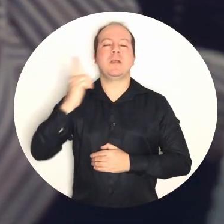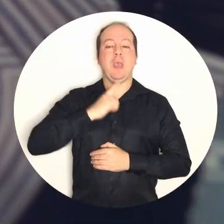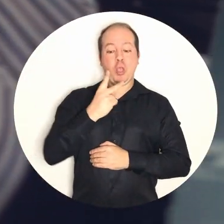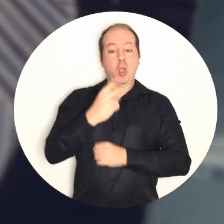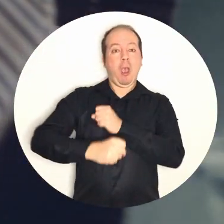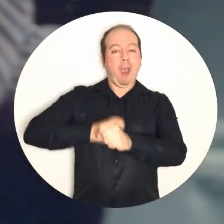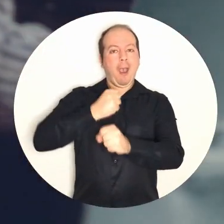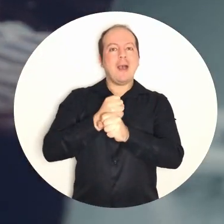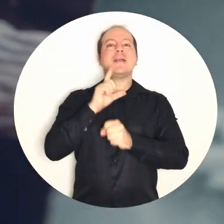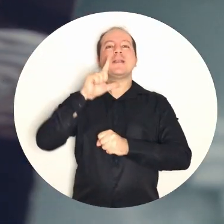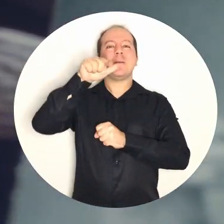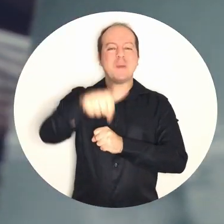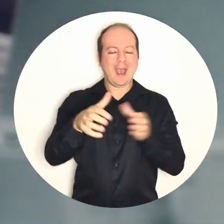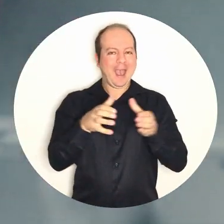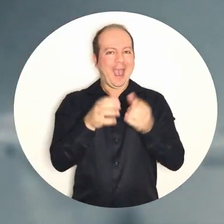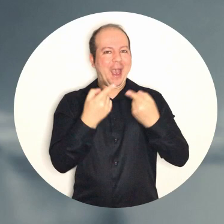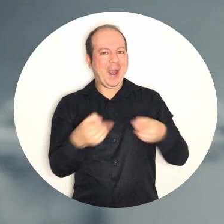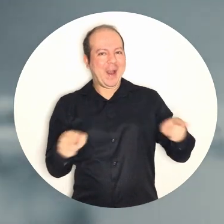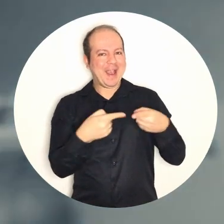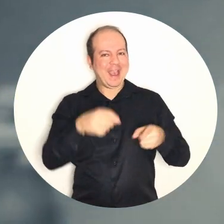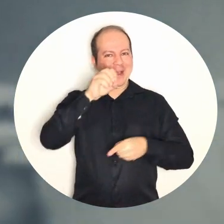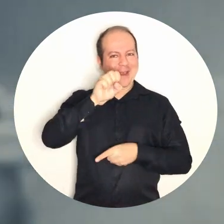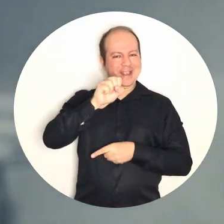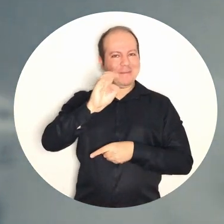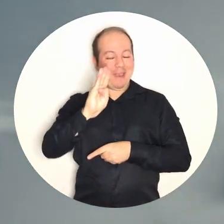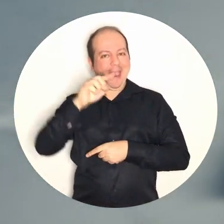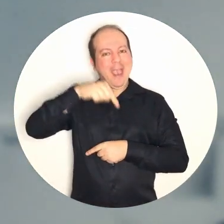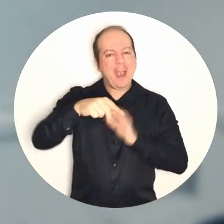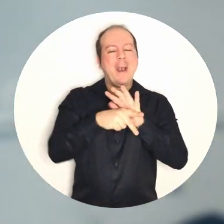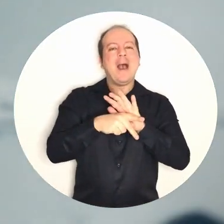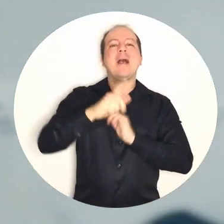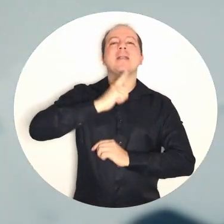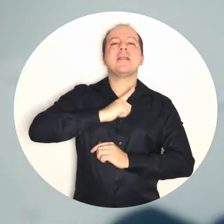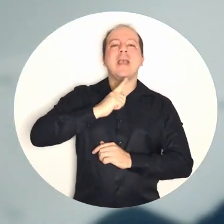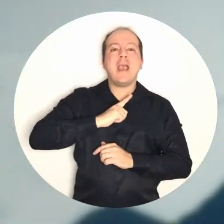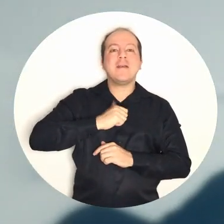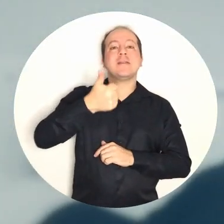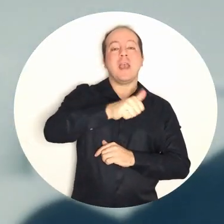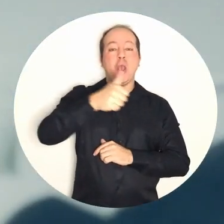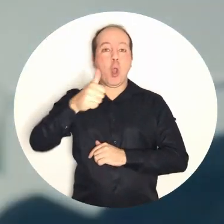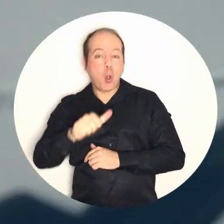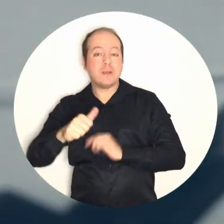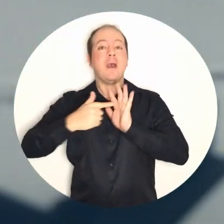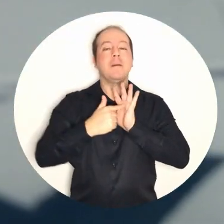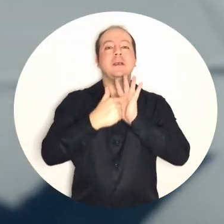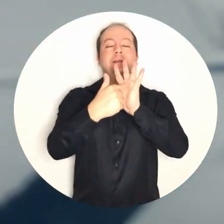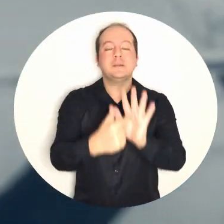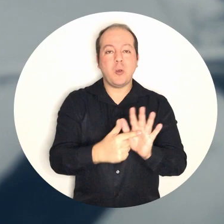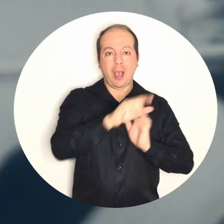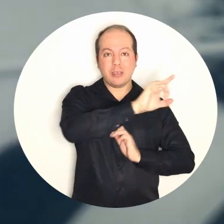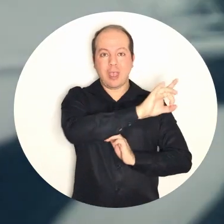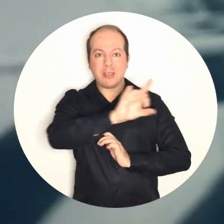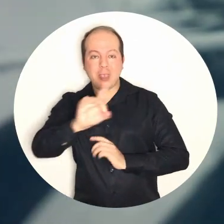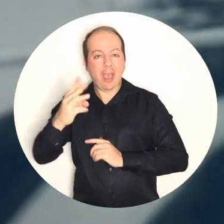números. 2 anos depois, a Orquestra Sinfônica Brasileira realizou 111 apresentações,